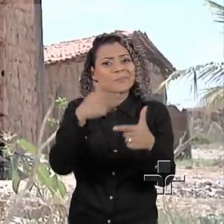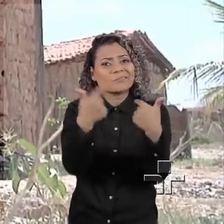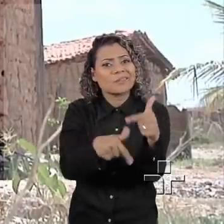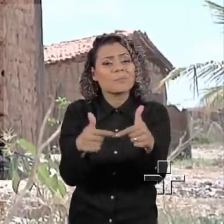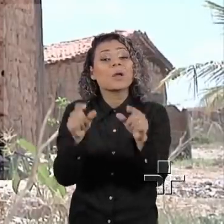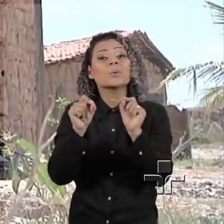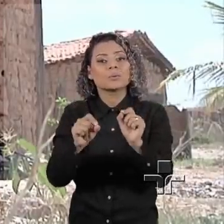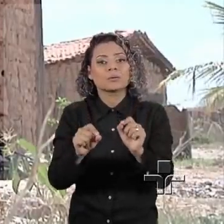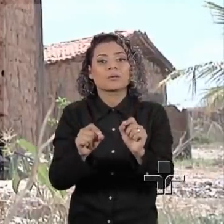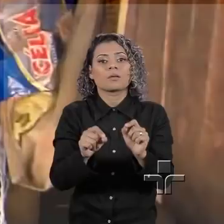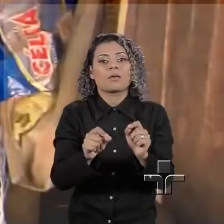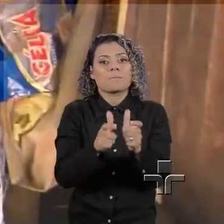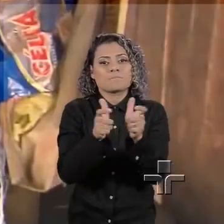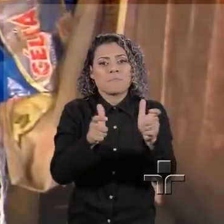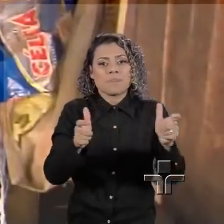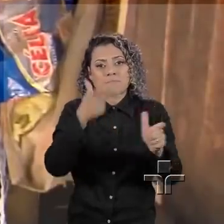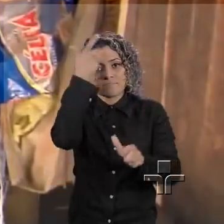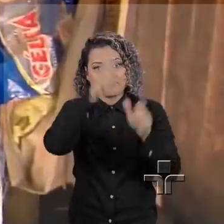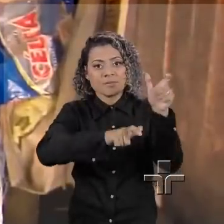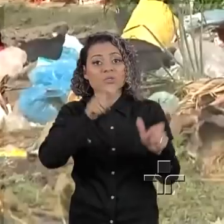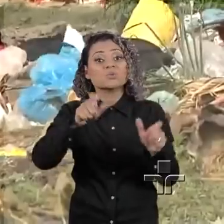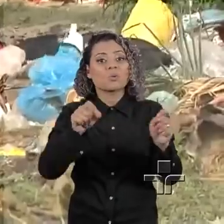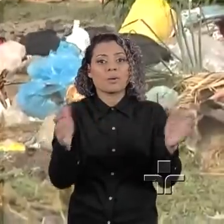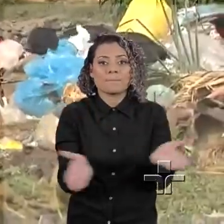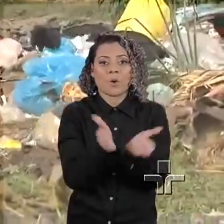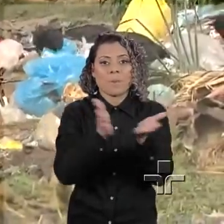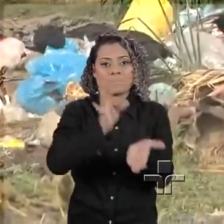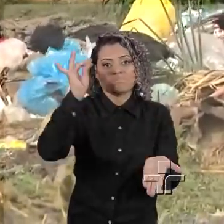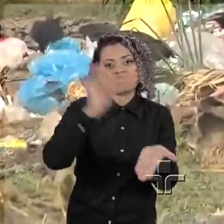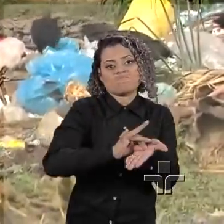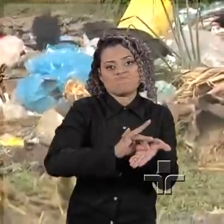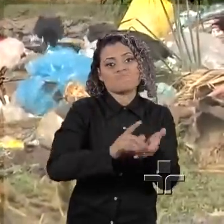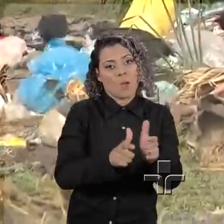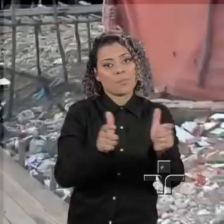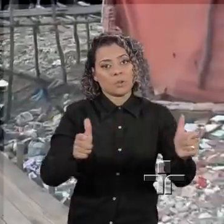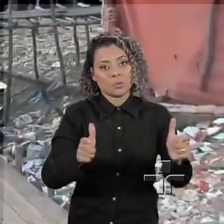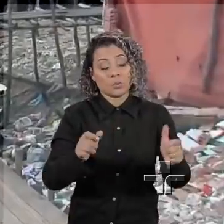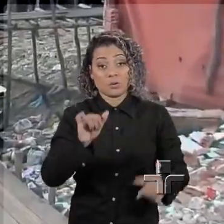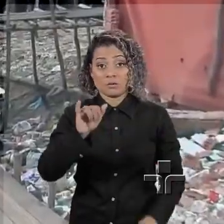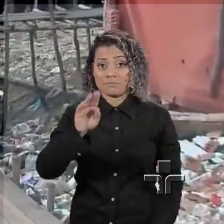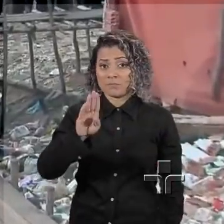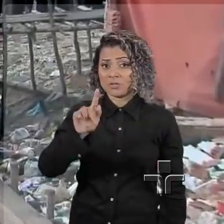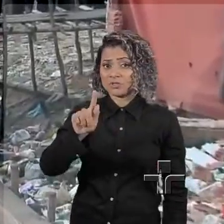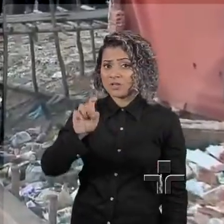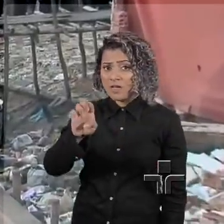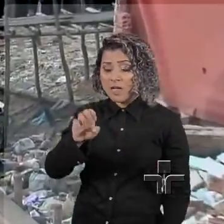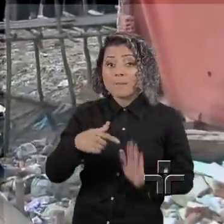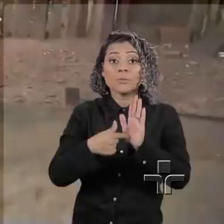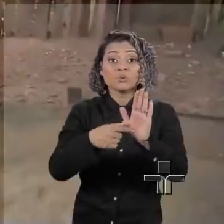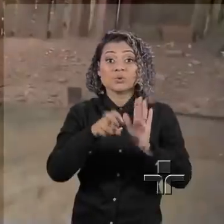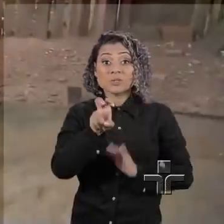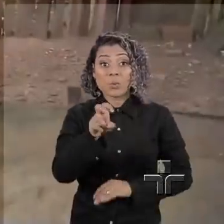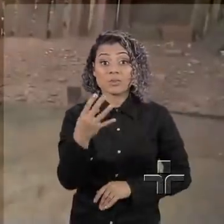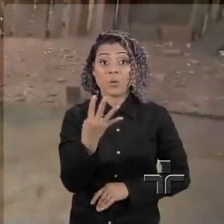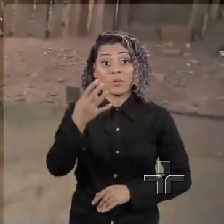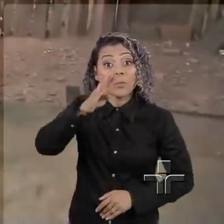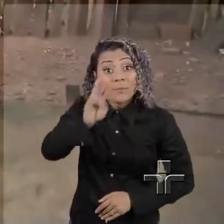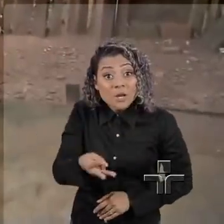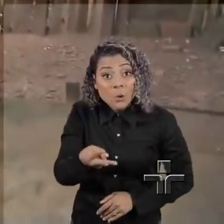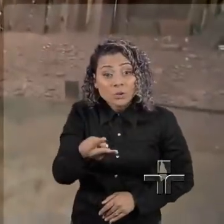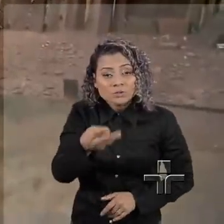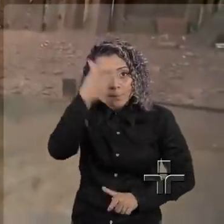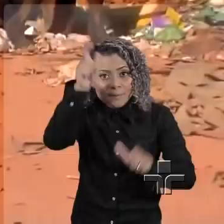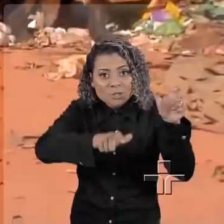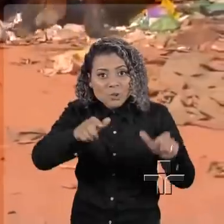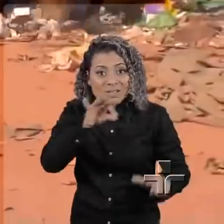foi o aumento de pessoas que cruzaram a linha da pobreza. O IBGE anunciou que 54 milhões vivem